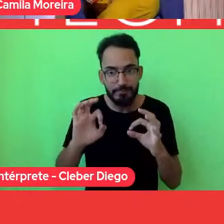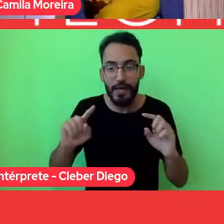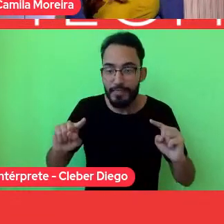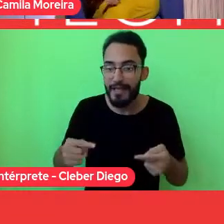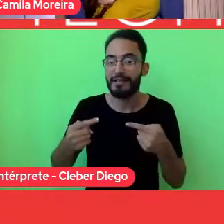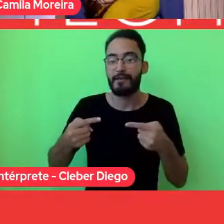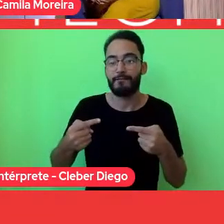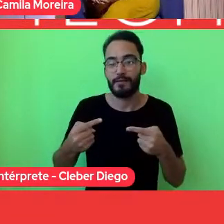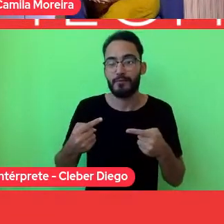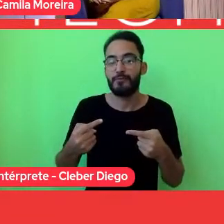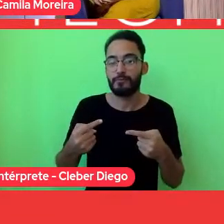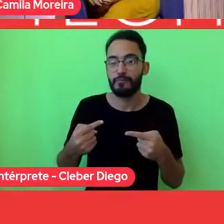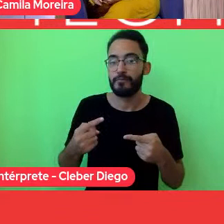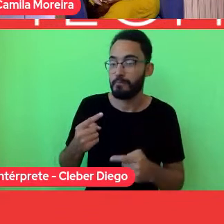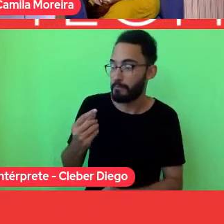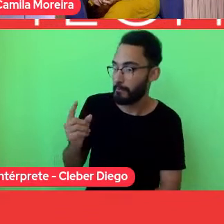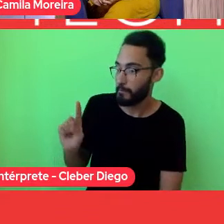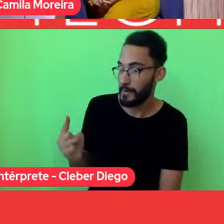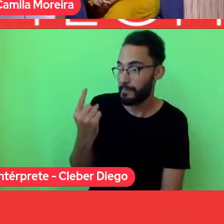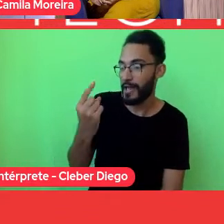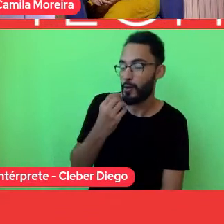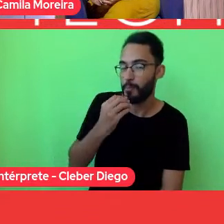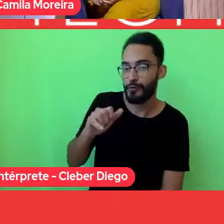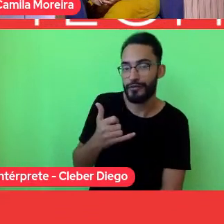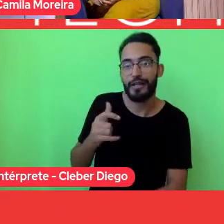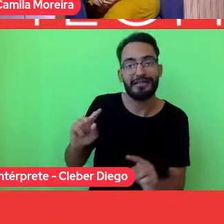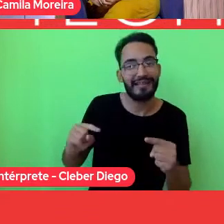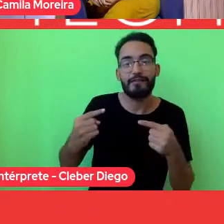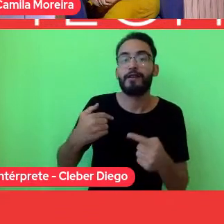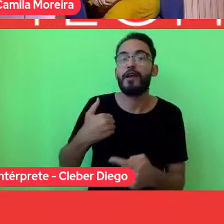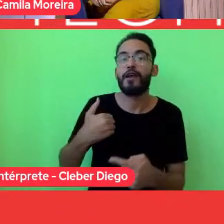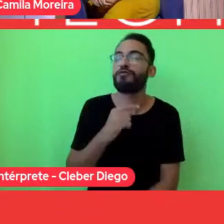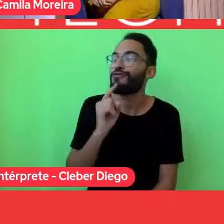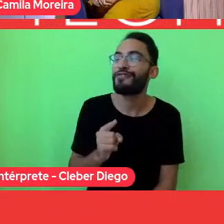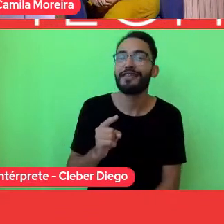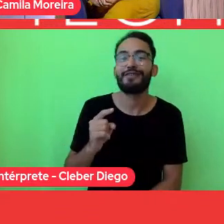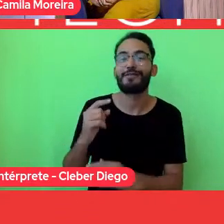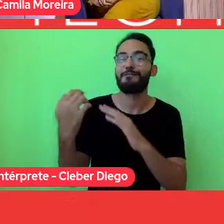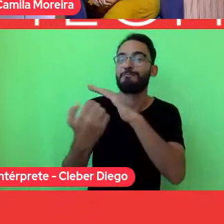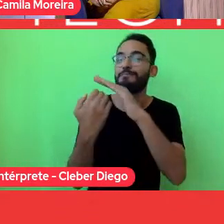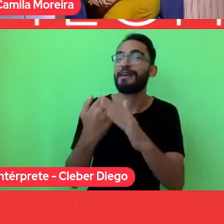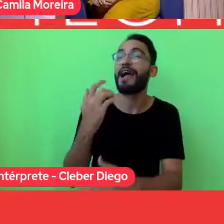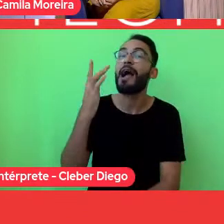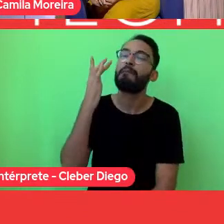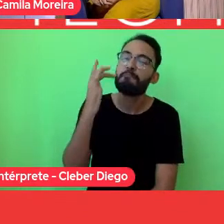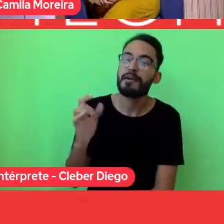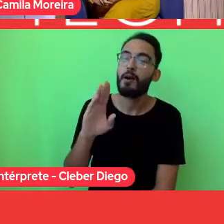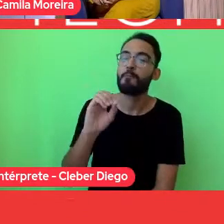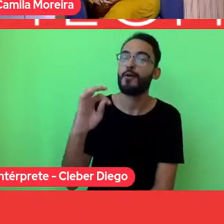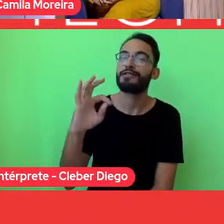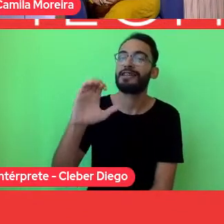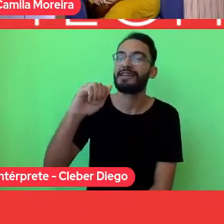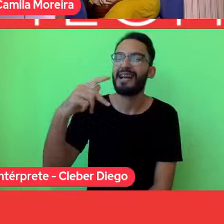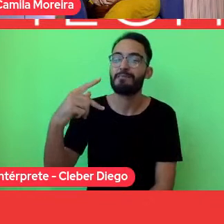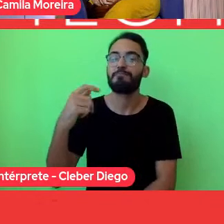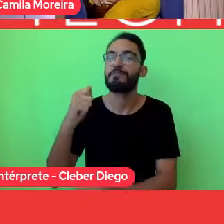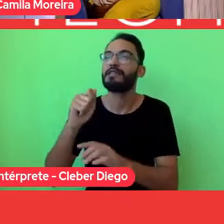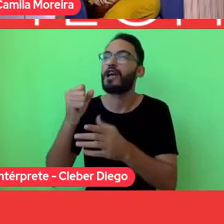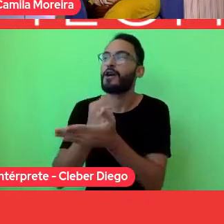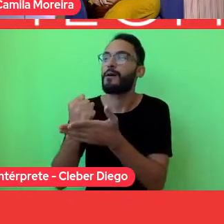primeira oportunidade é um desafio. Então, eu duvido que as empresas façam um bootcamp amanhã, que contrate 100